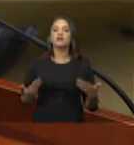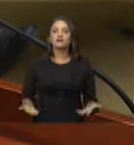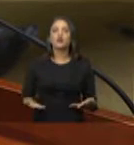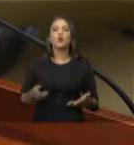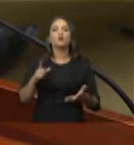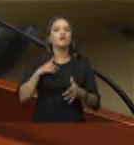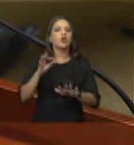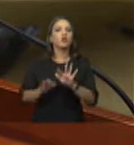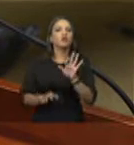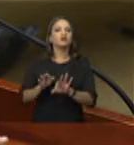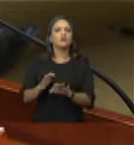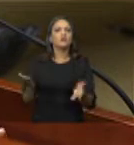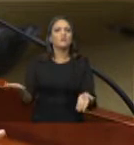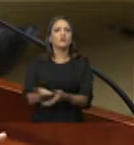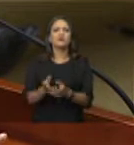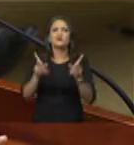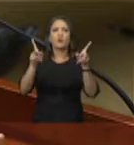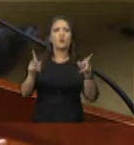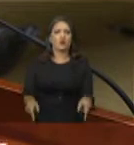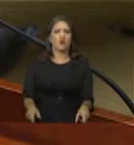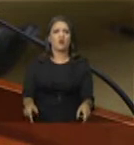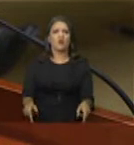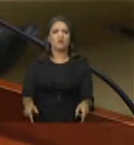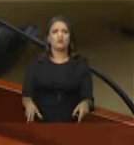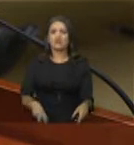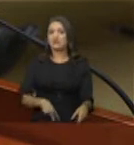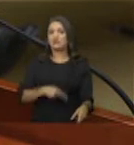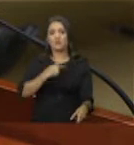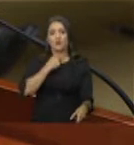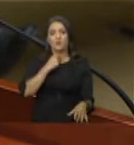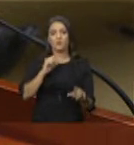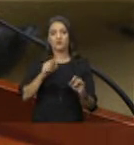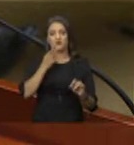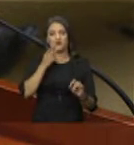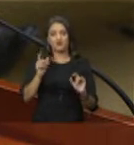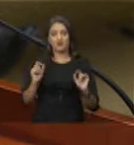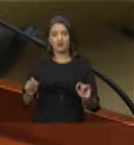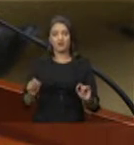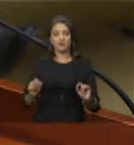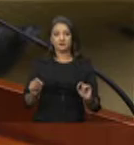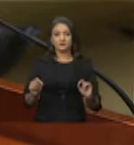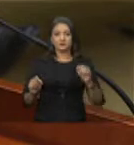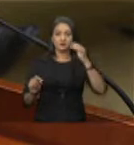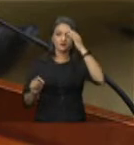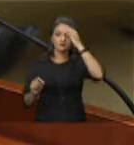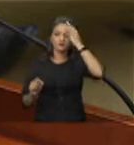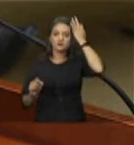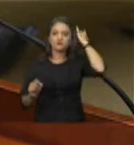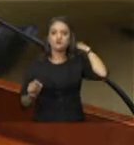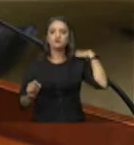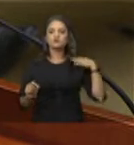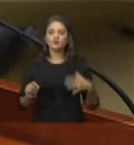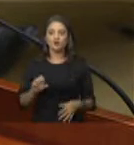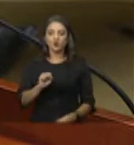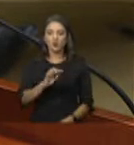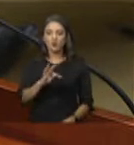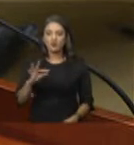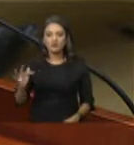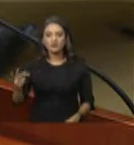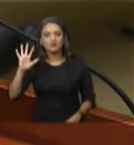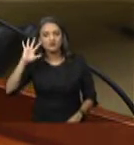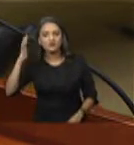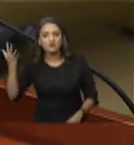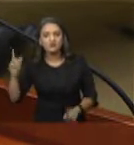igual para dizer que não se pode considerar pronunciamento da corte após Consumado